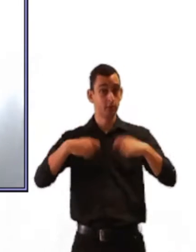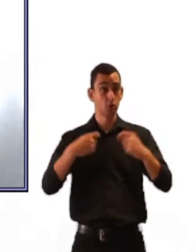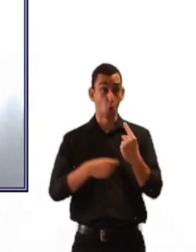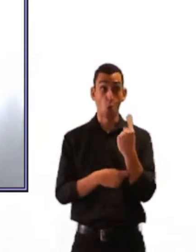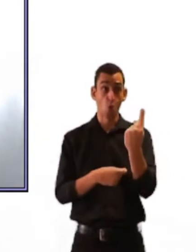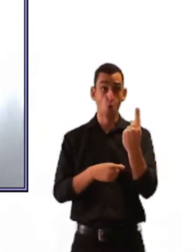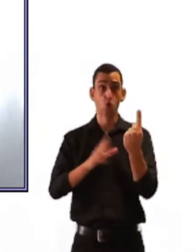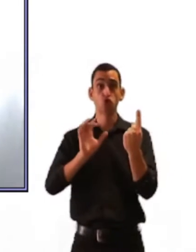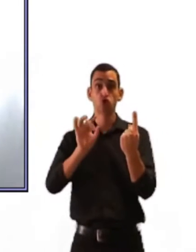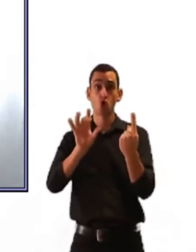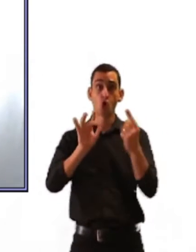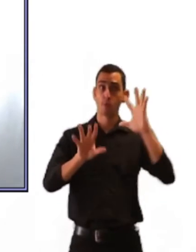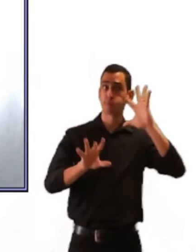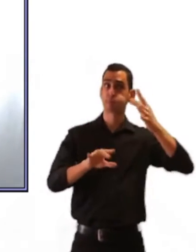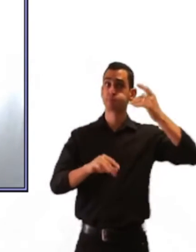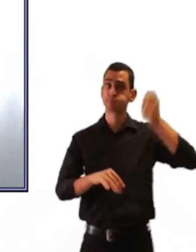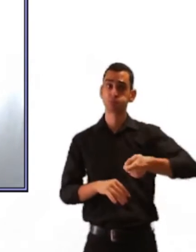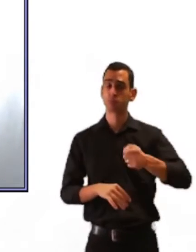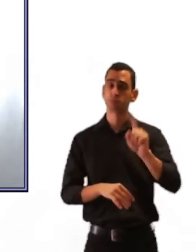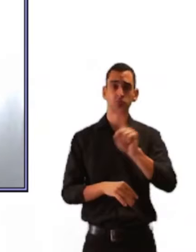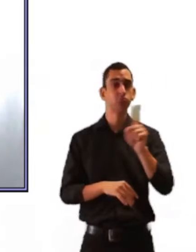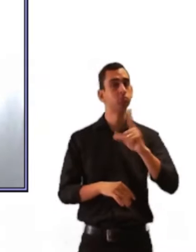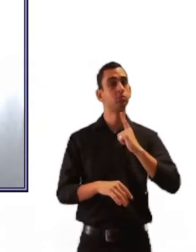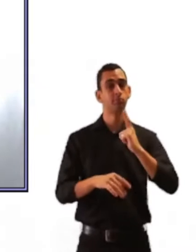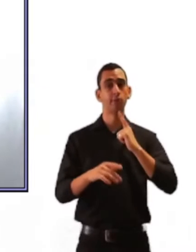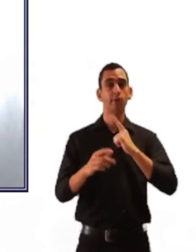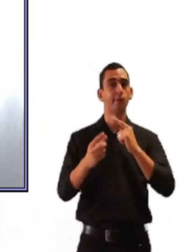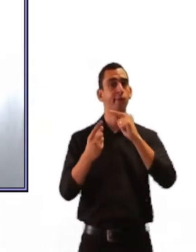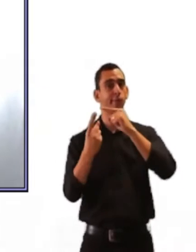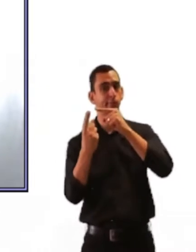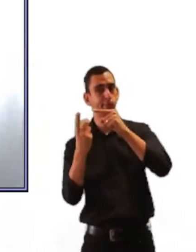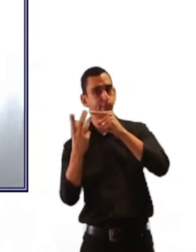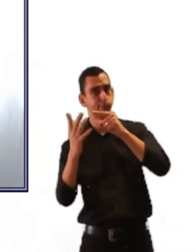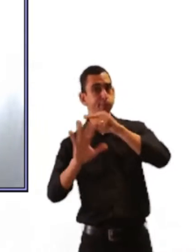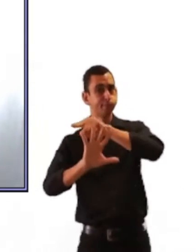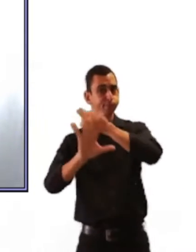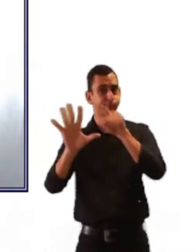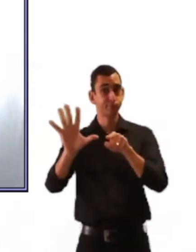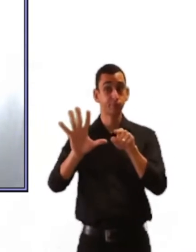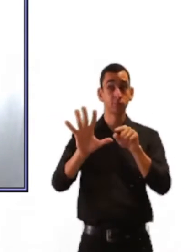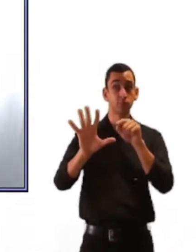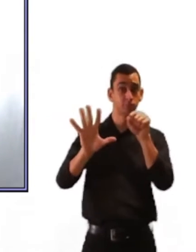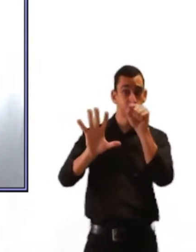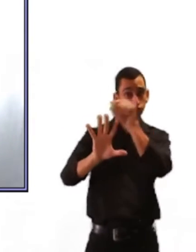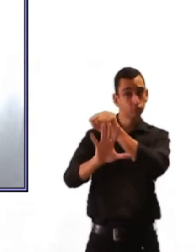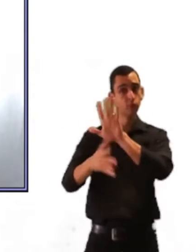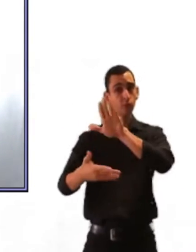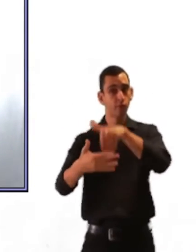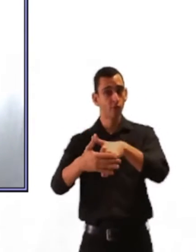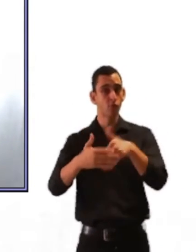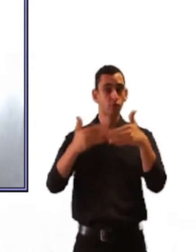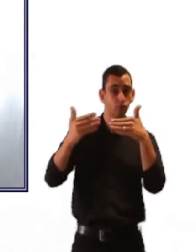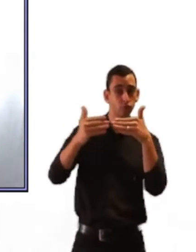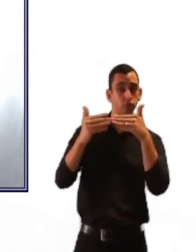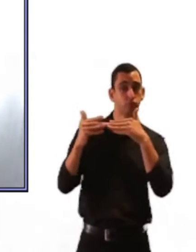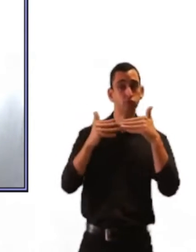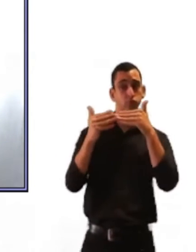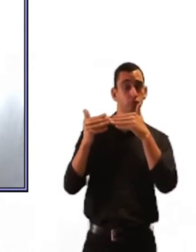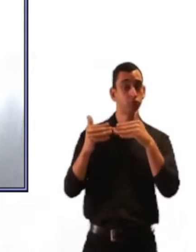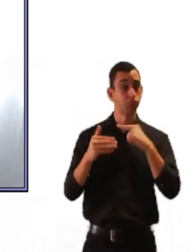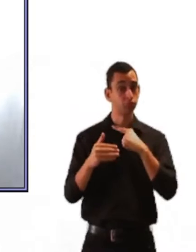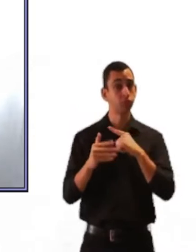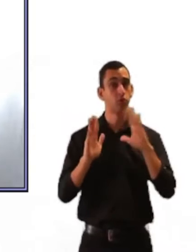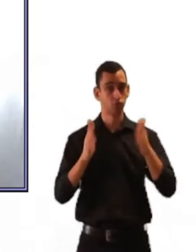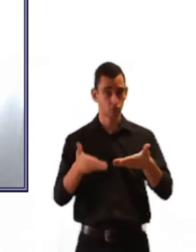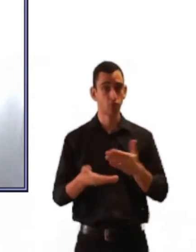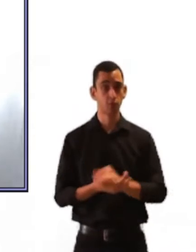um, né, mas a tomada de decisão é feita de forma colegiada. Então, esses modelos,